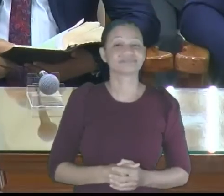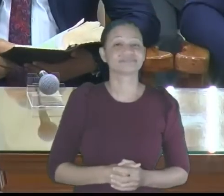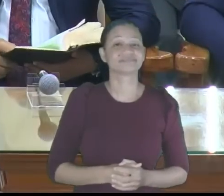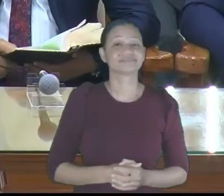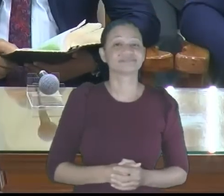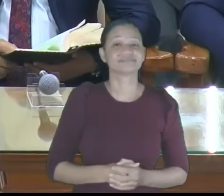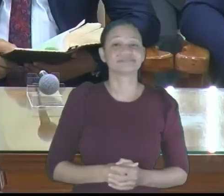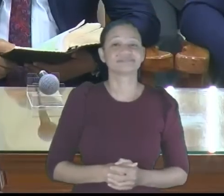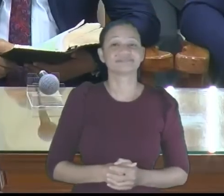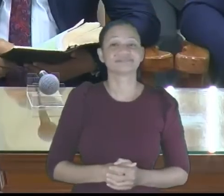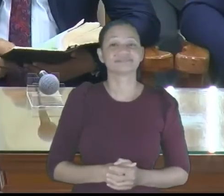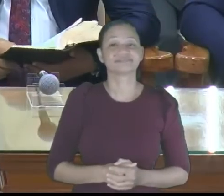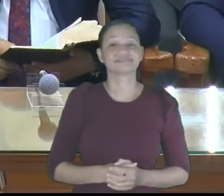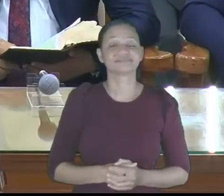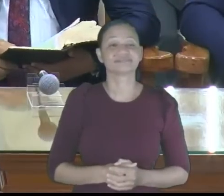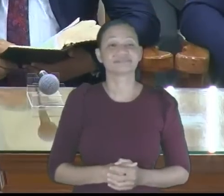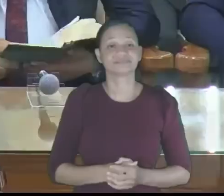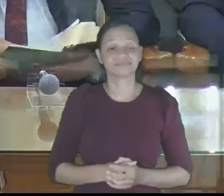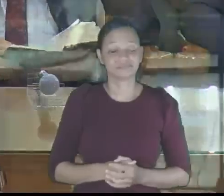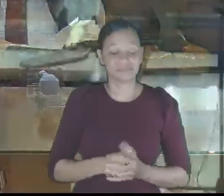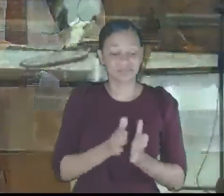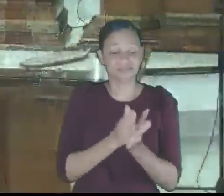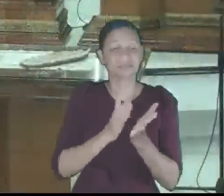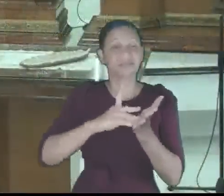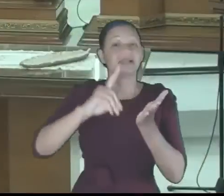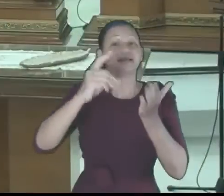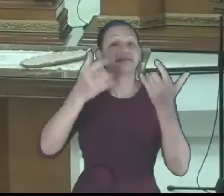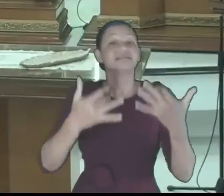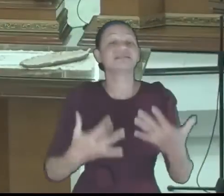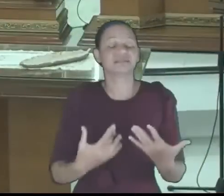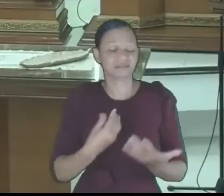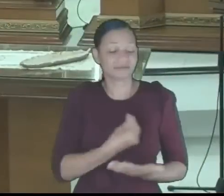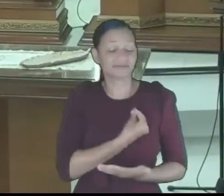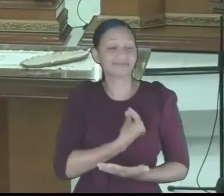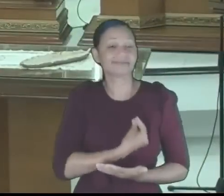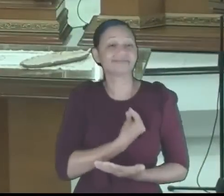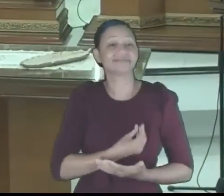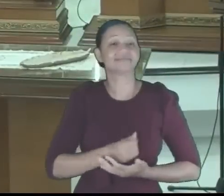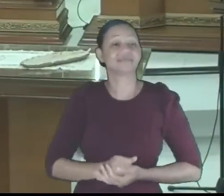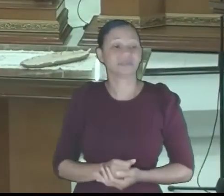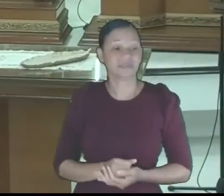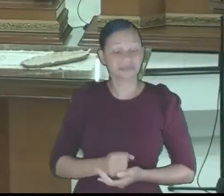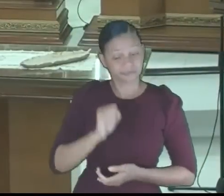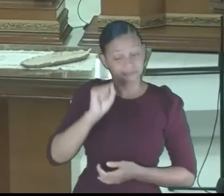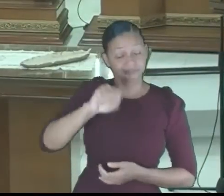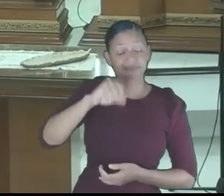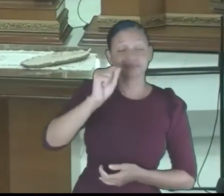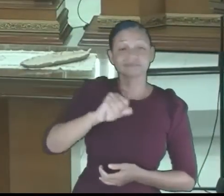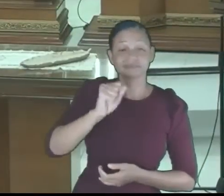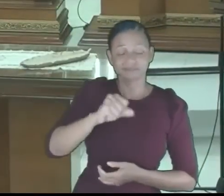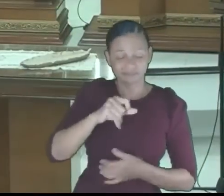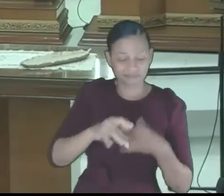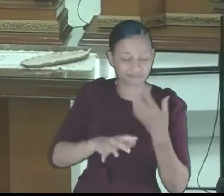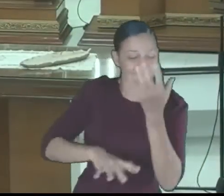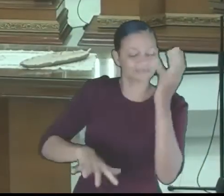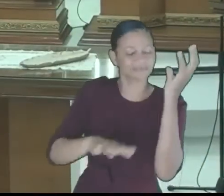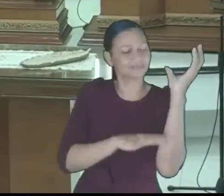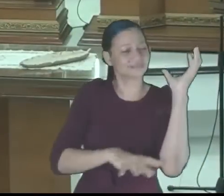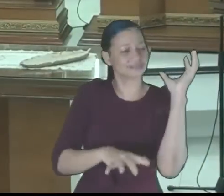diz diferente. Liga da Bíblia Viva. Foi debaixo da macieira, onde sua